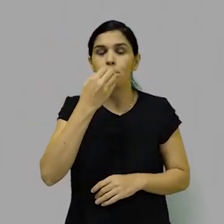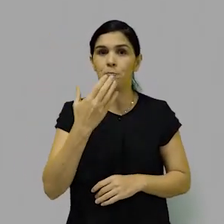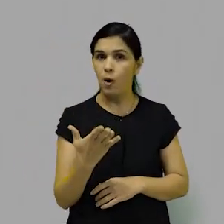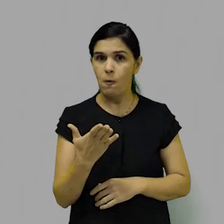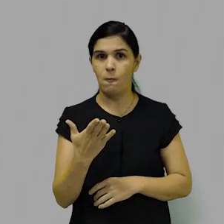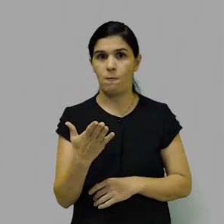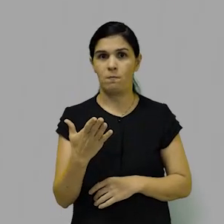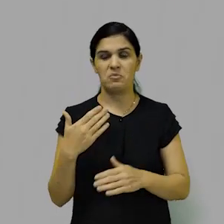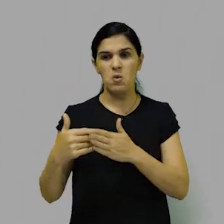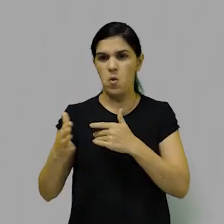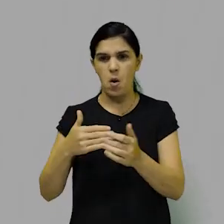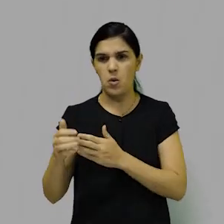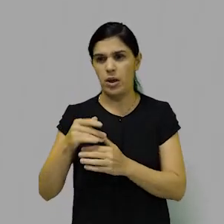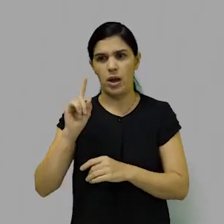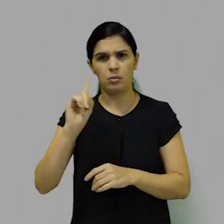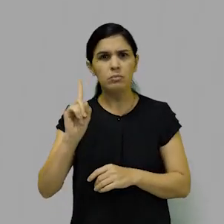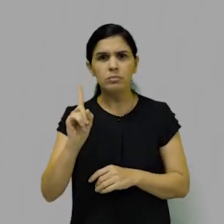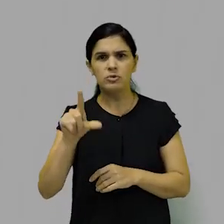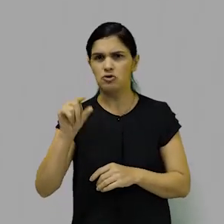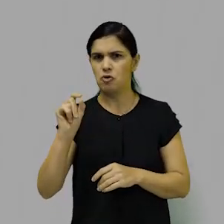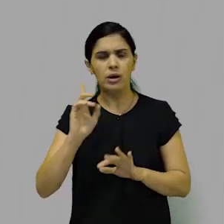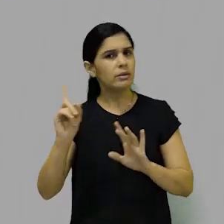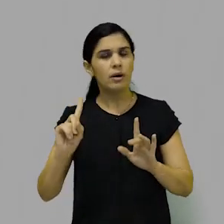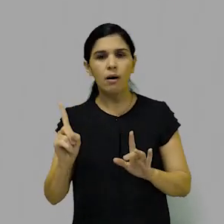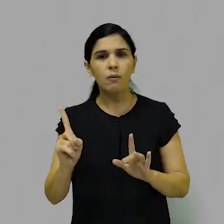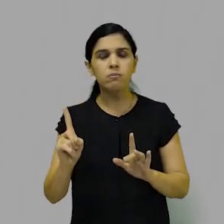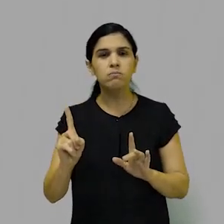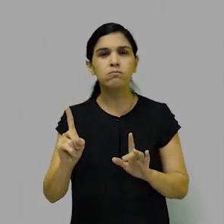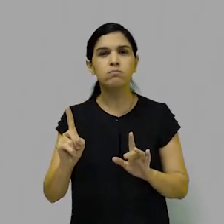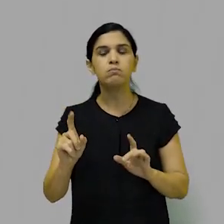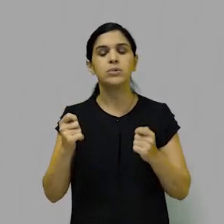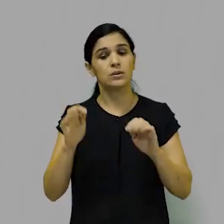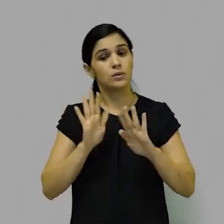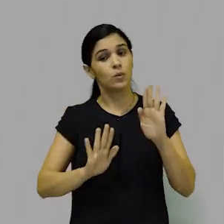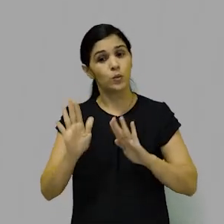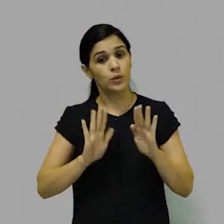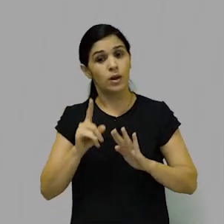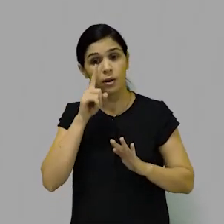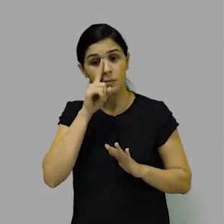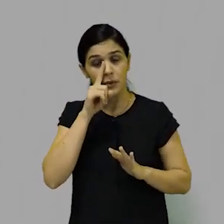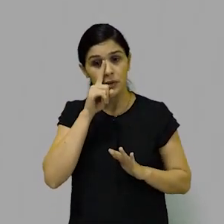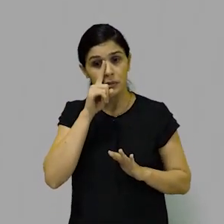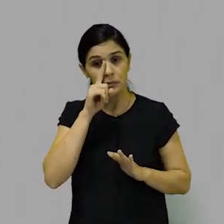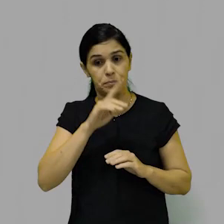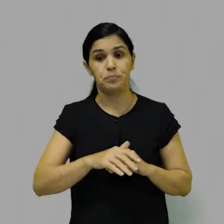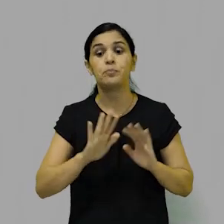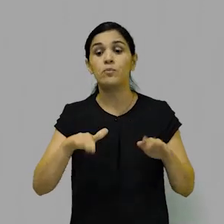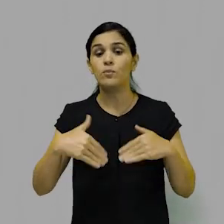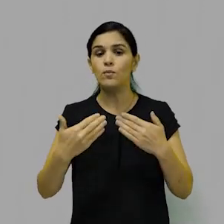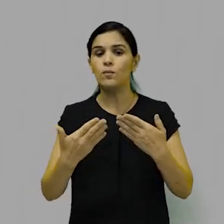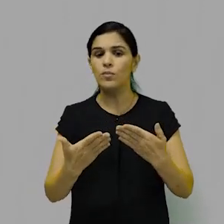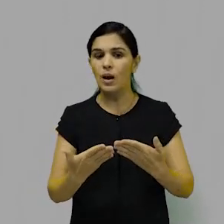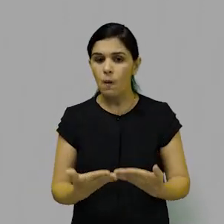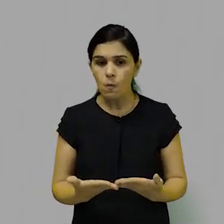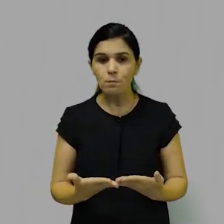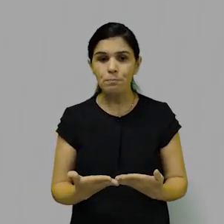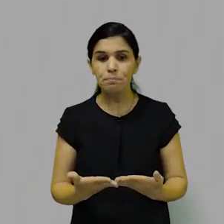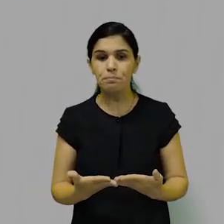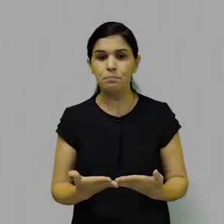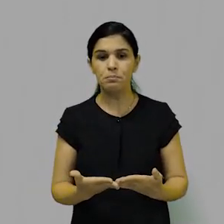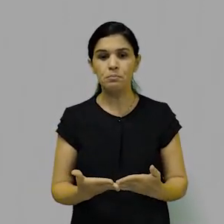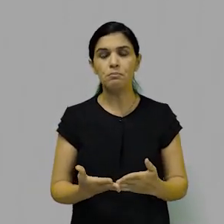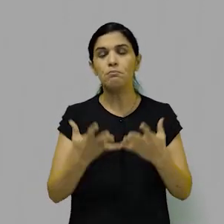Quando a não aceitação do próprio corpo põe em risco a saúde física da mulher, para se encaixar em